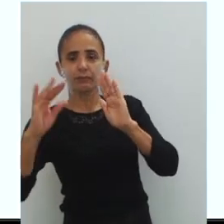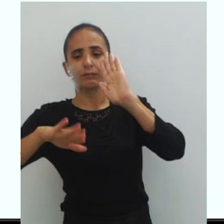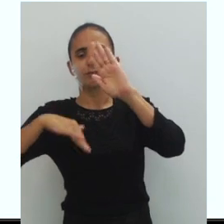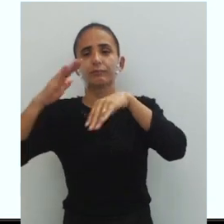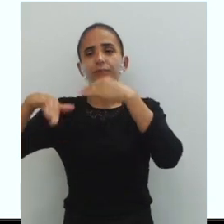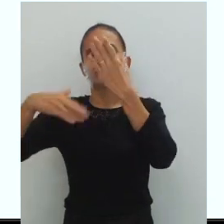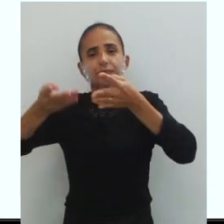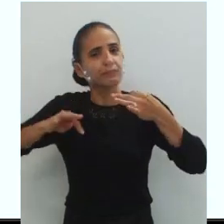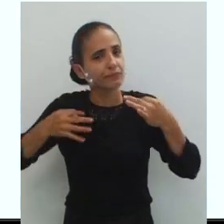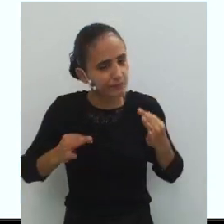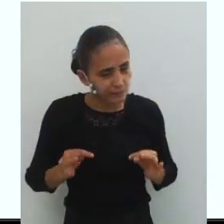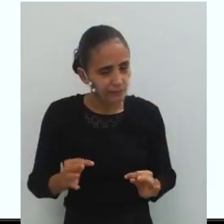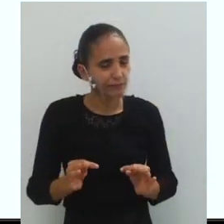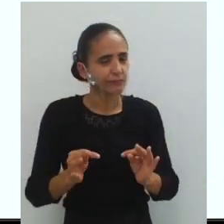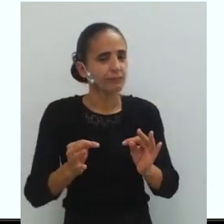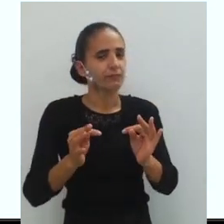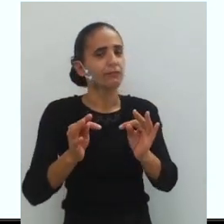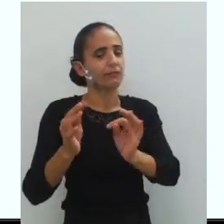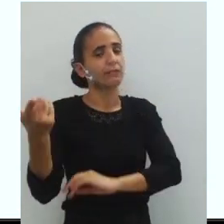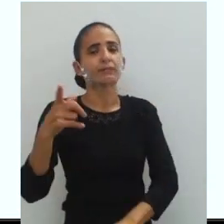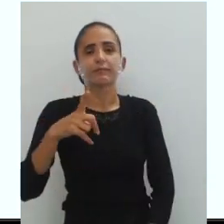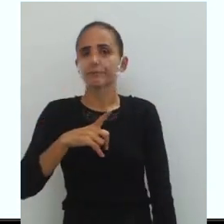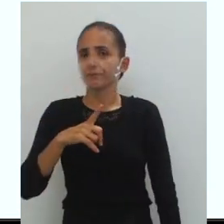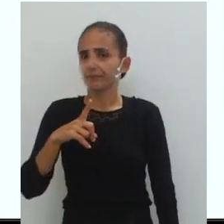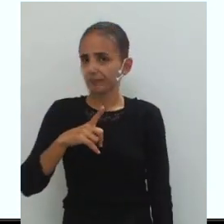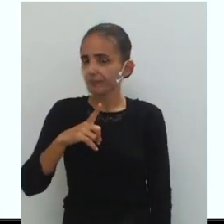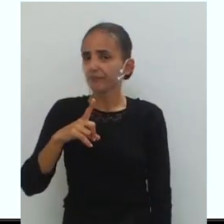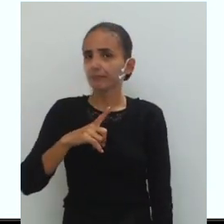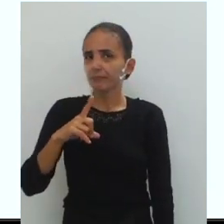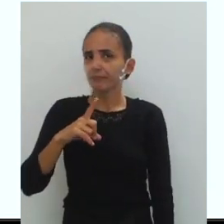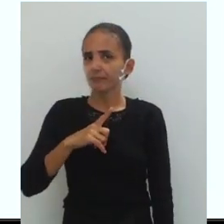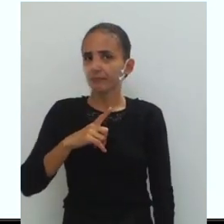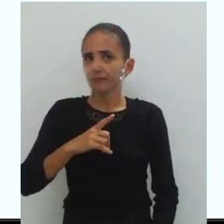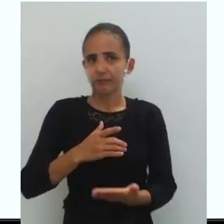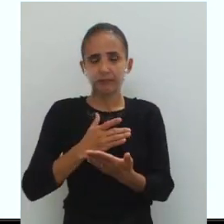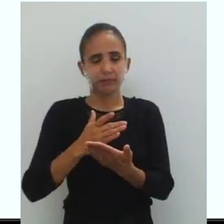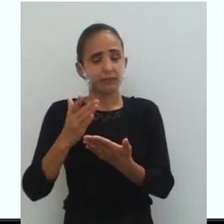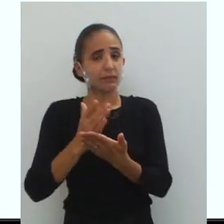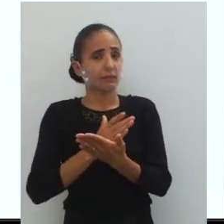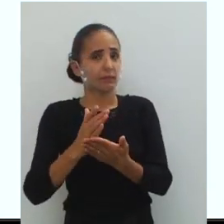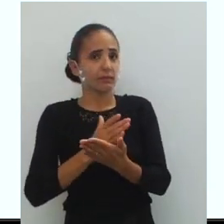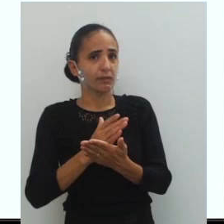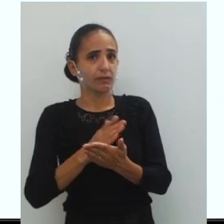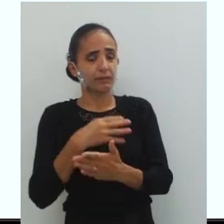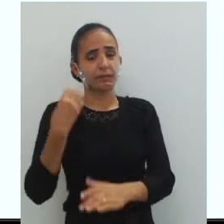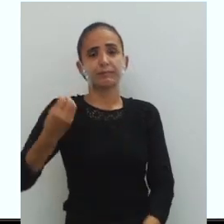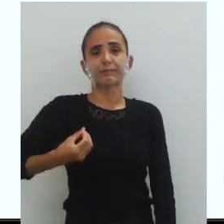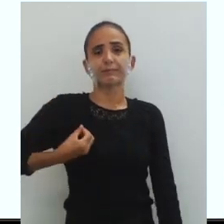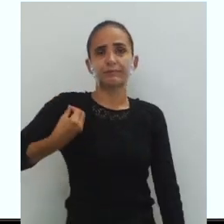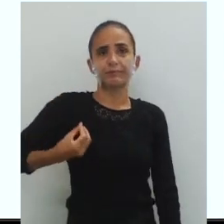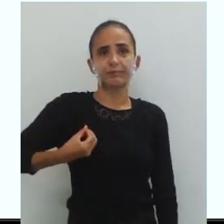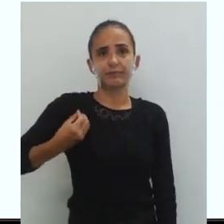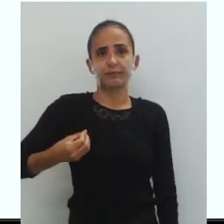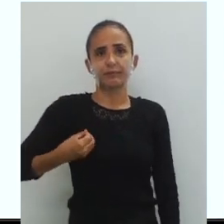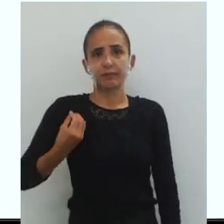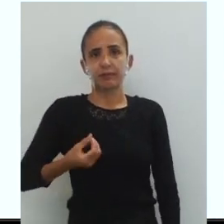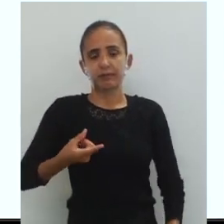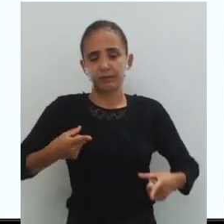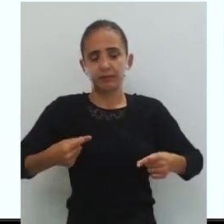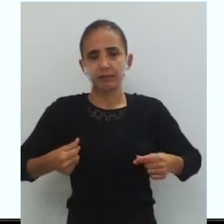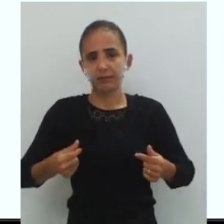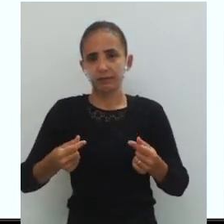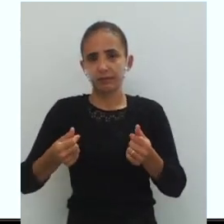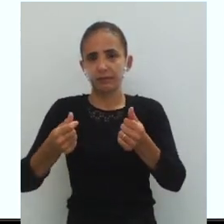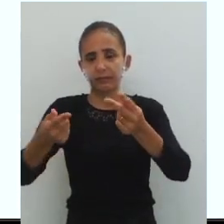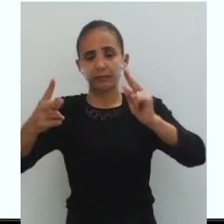difusão tecnológica. Existe também o que a gente chama de existência de